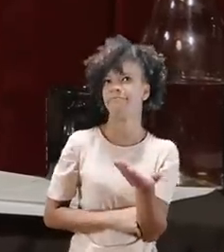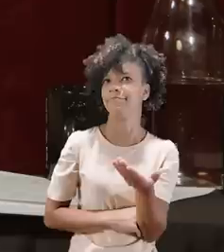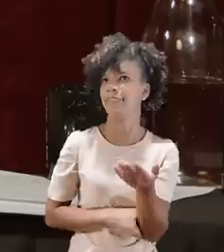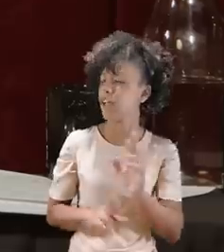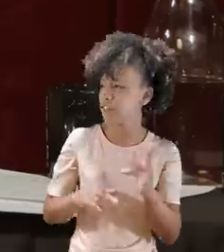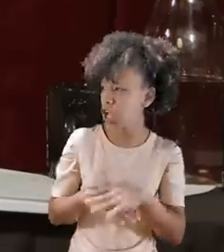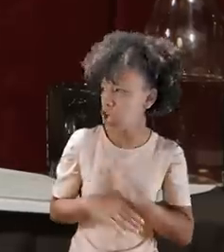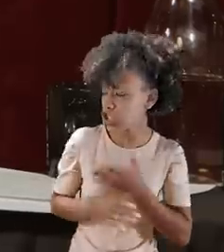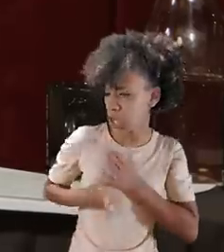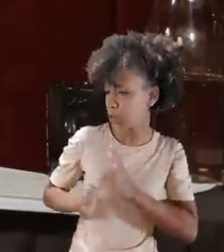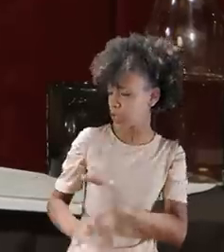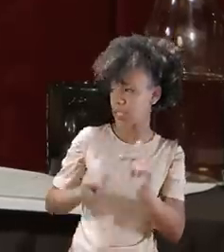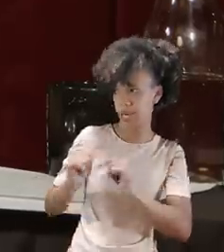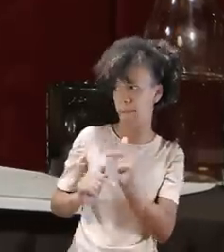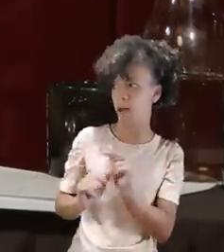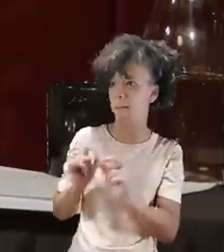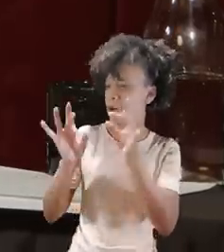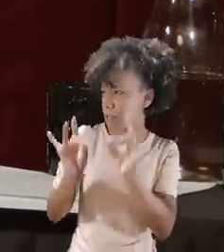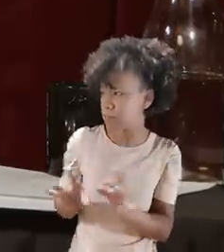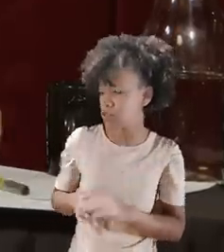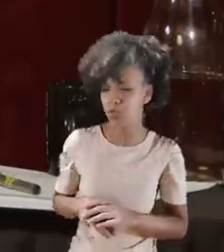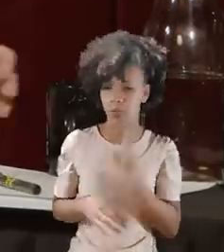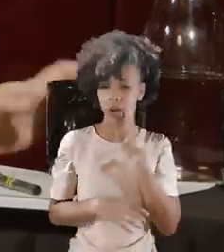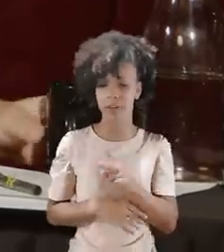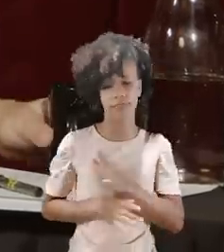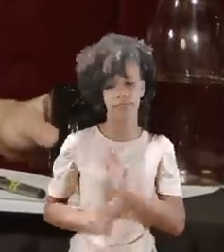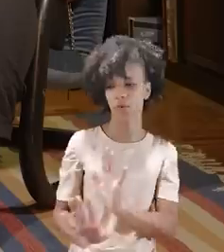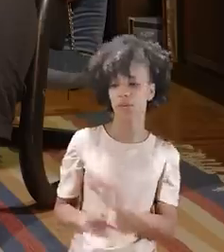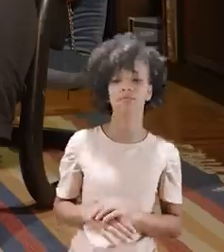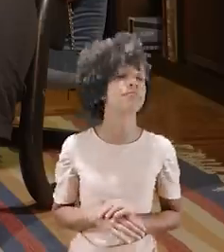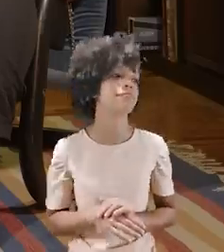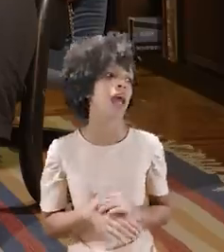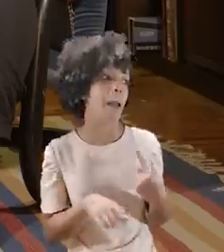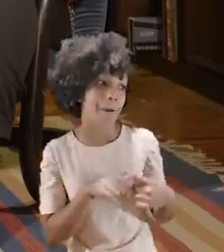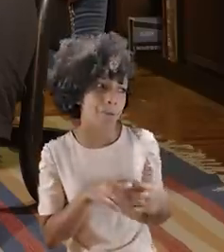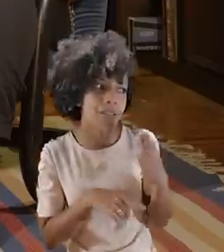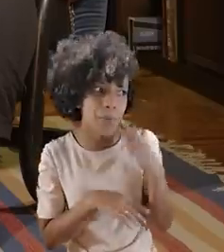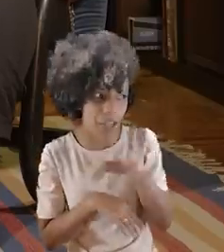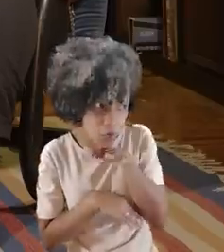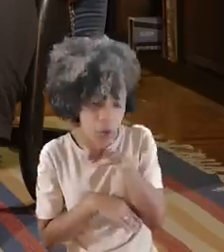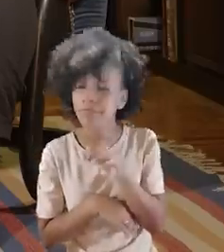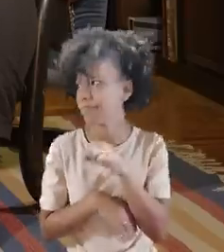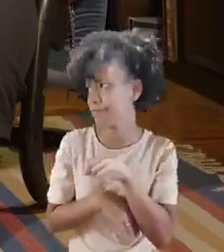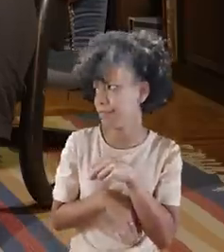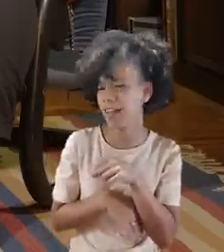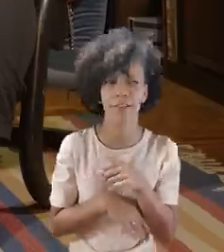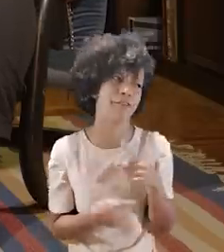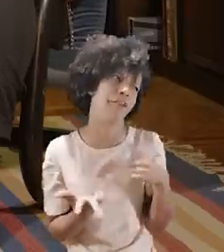um pouco já recusou algum tipo de serviço sim ou não dá para fazer isso mano porque eu sabia que ia ficar ruim